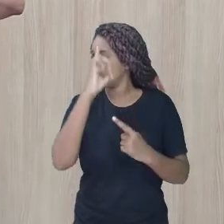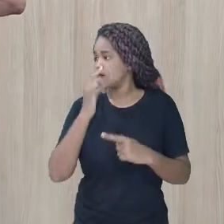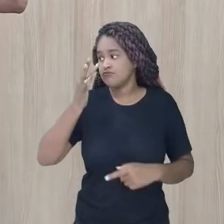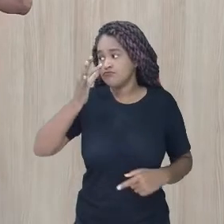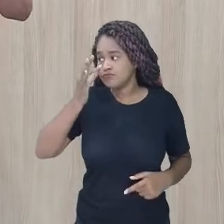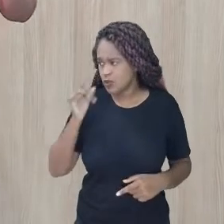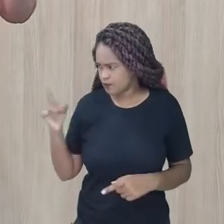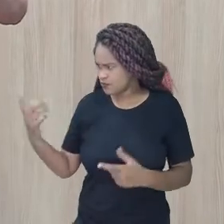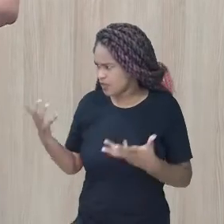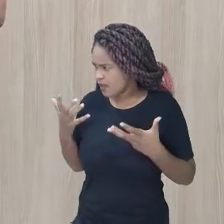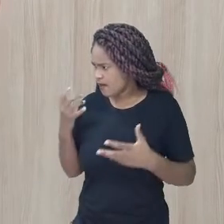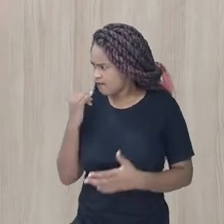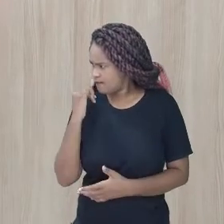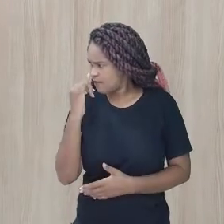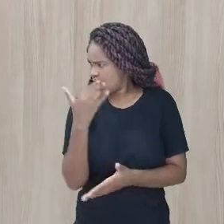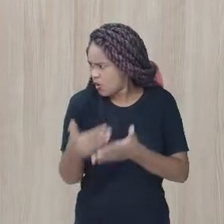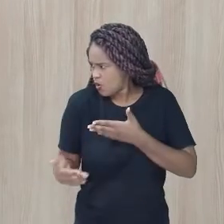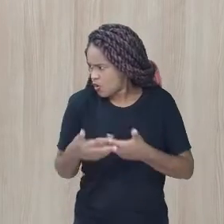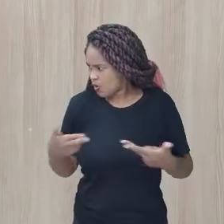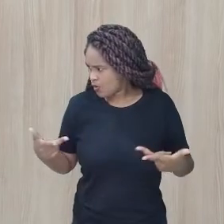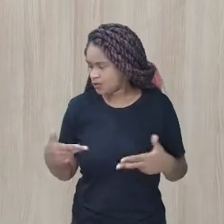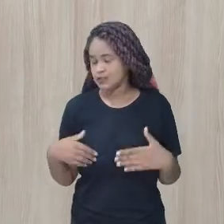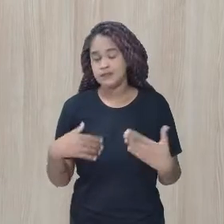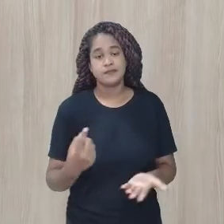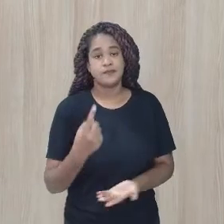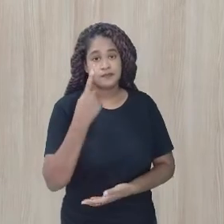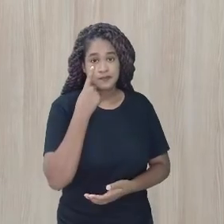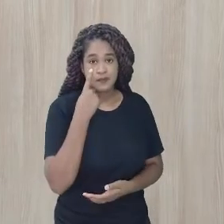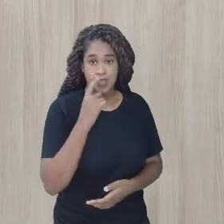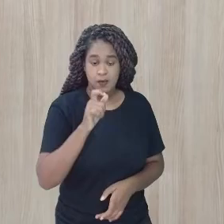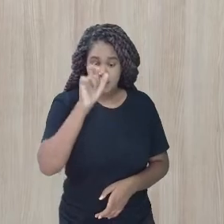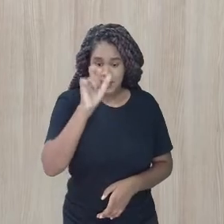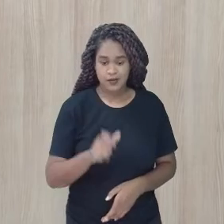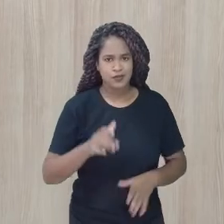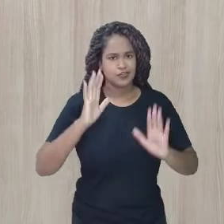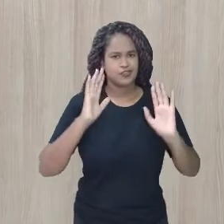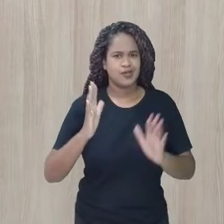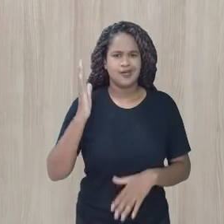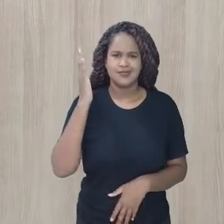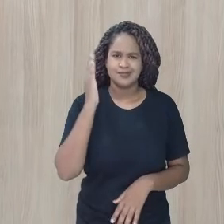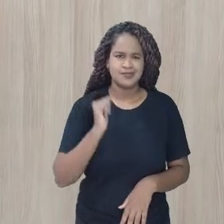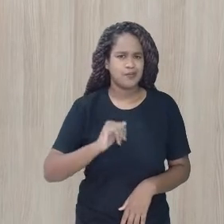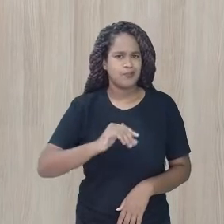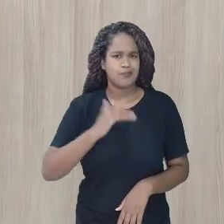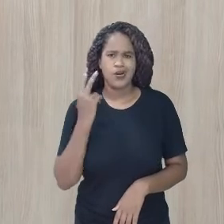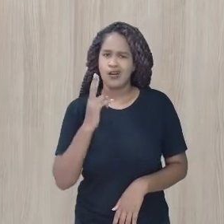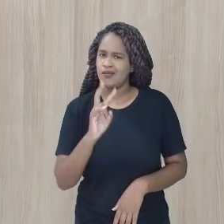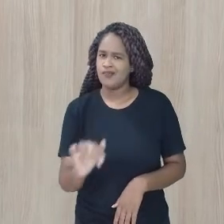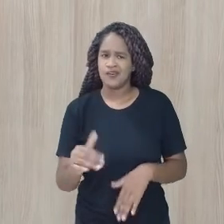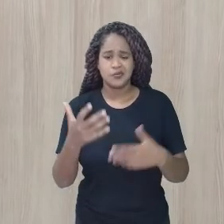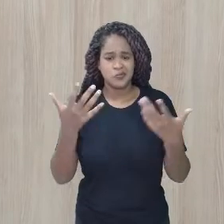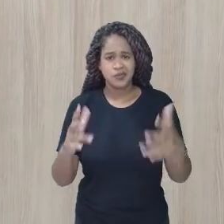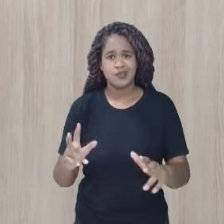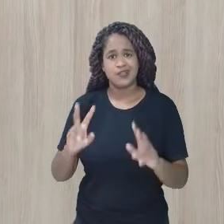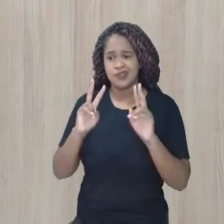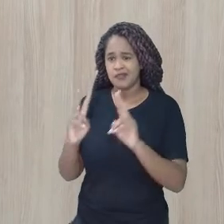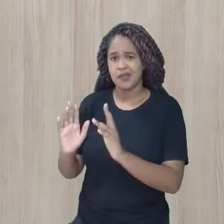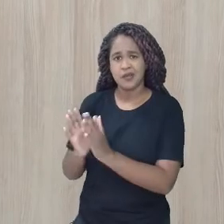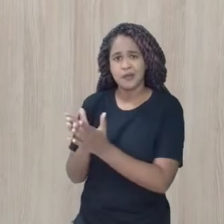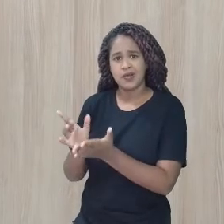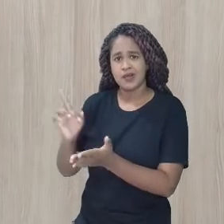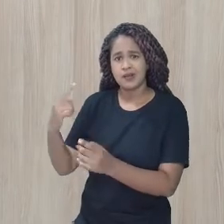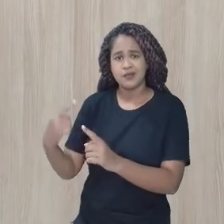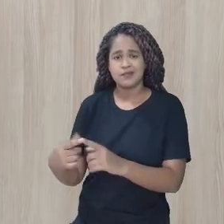assim, certa de que ia morrer e não queria mais ouvir nenhuma palavra de conforto, não é? Esse é o entendimento que nós